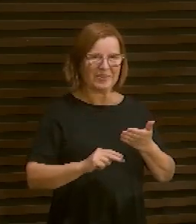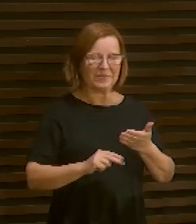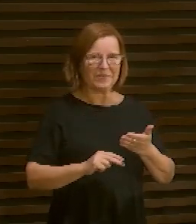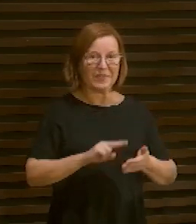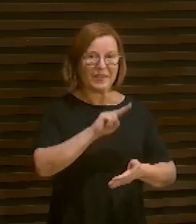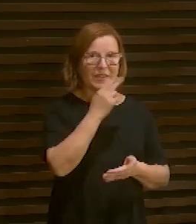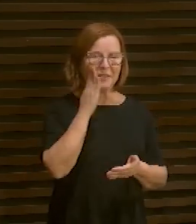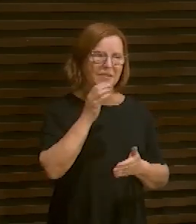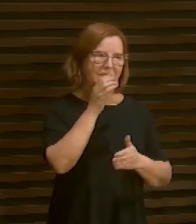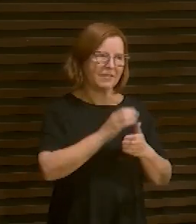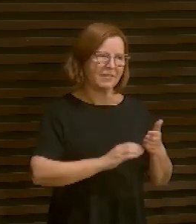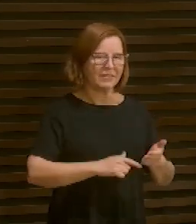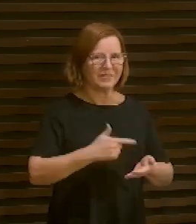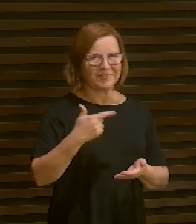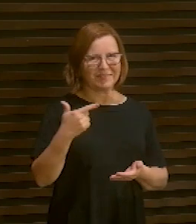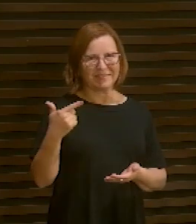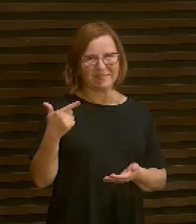2 de Hebreus.